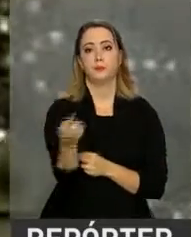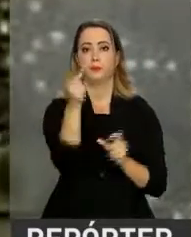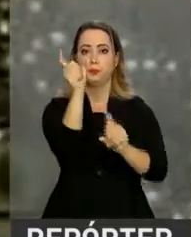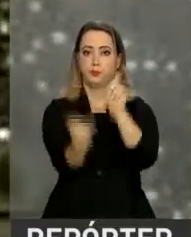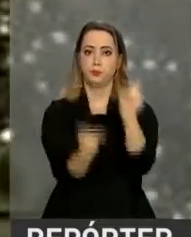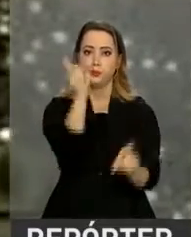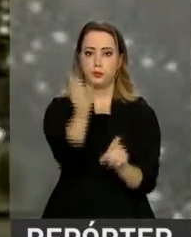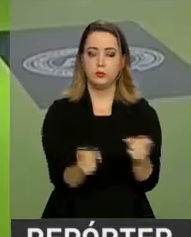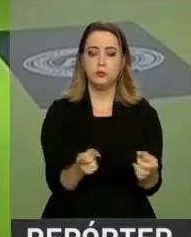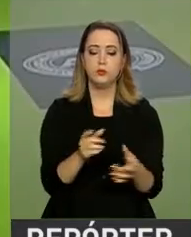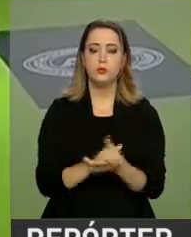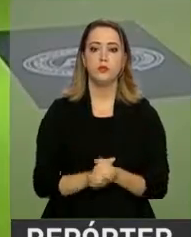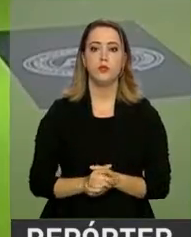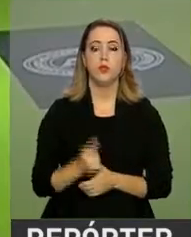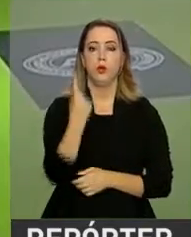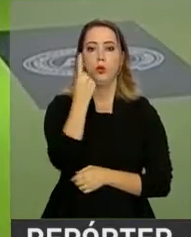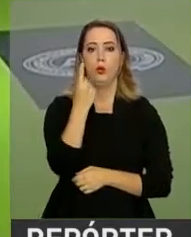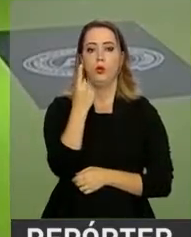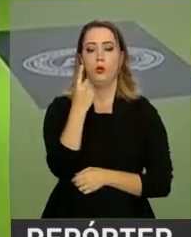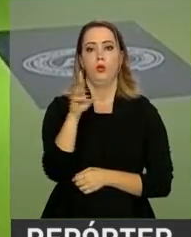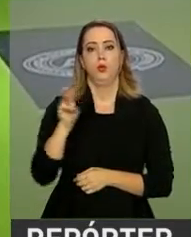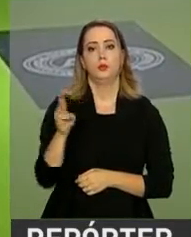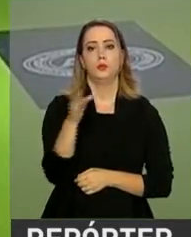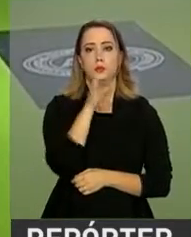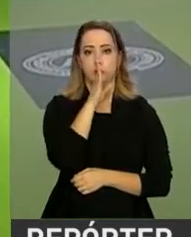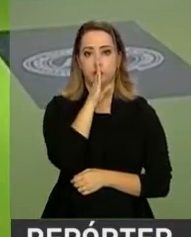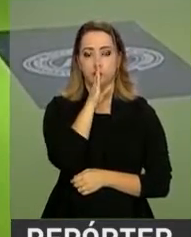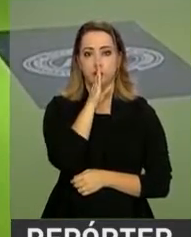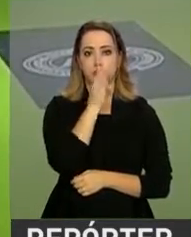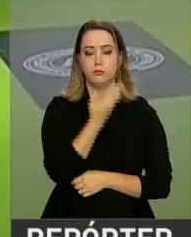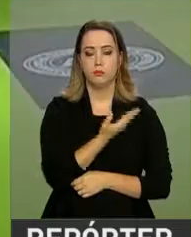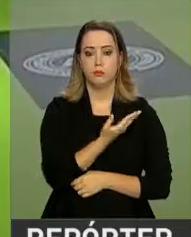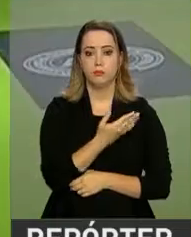pessoas. Um minuto de silêncio.